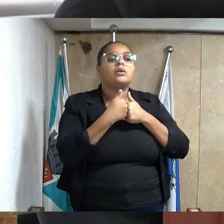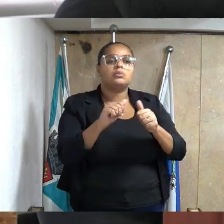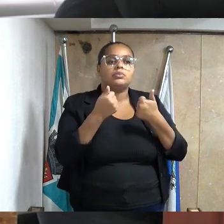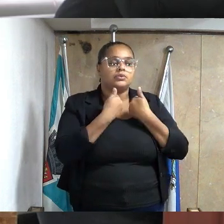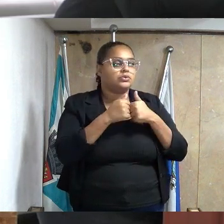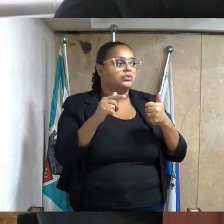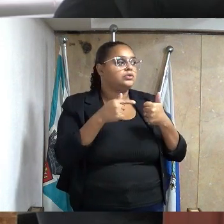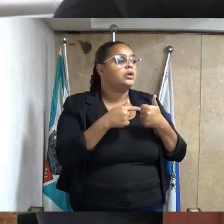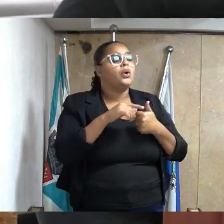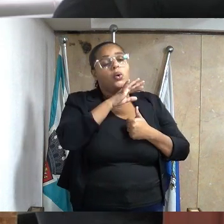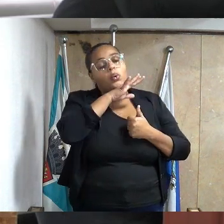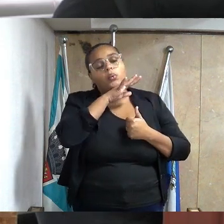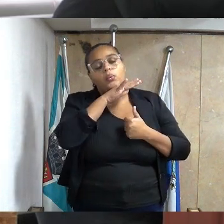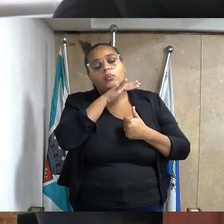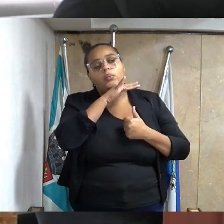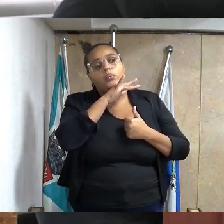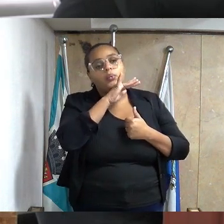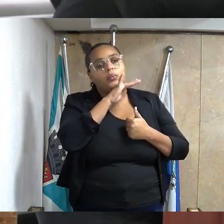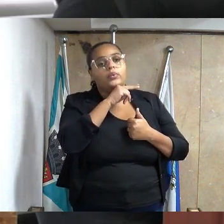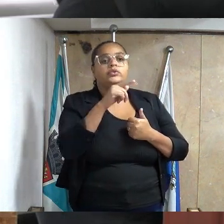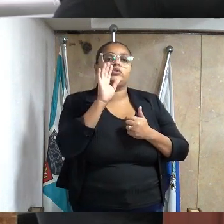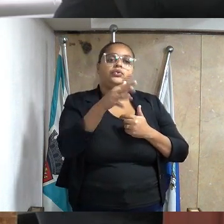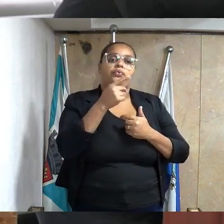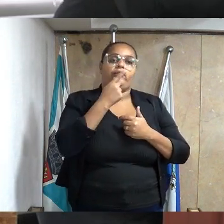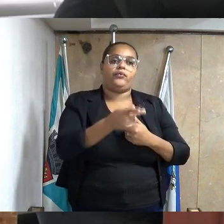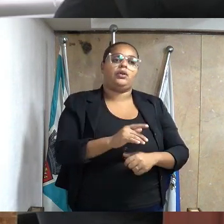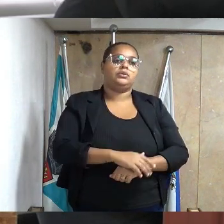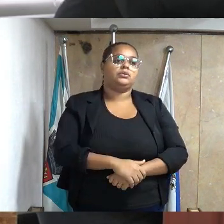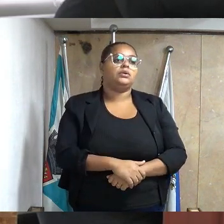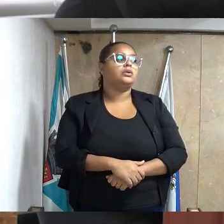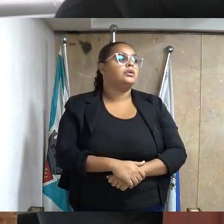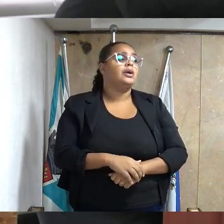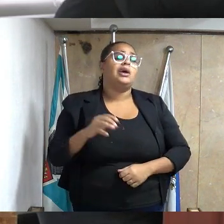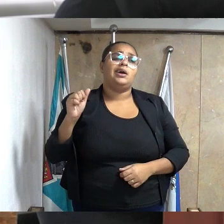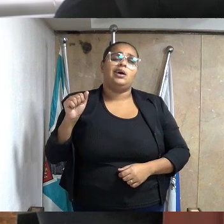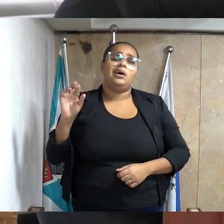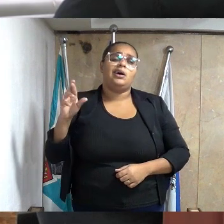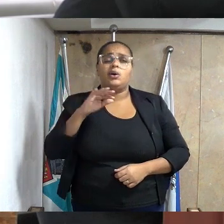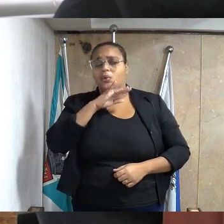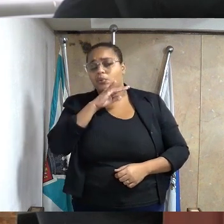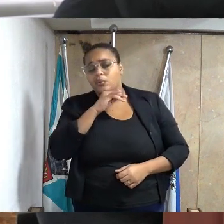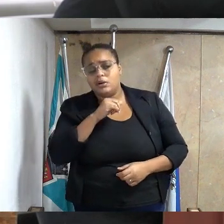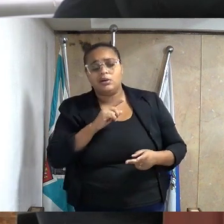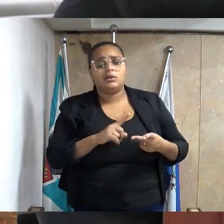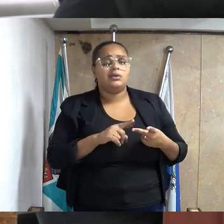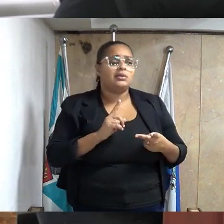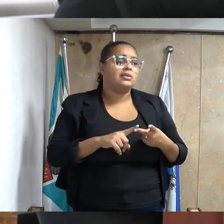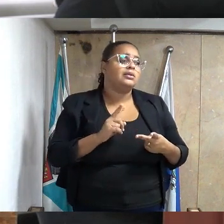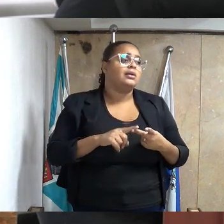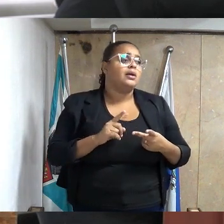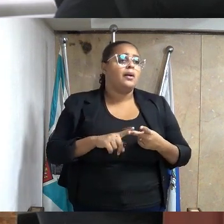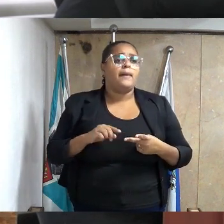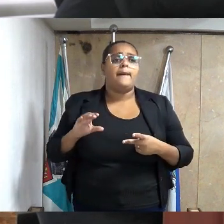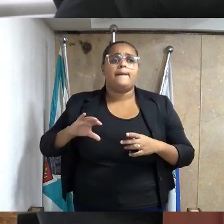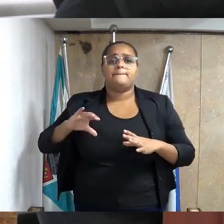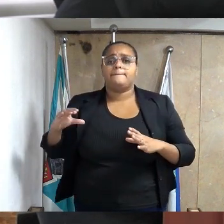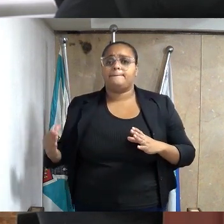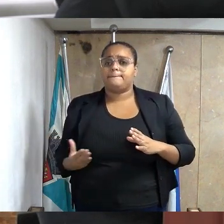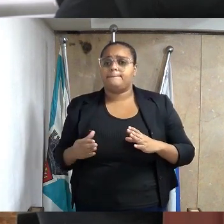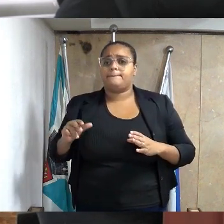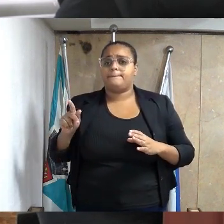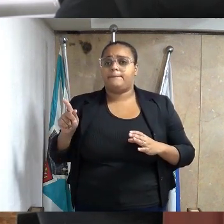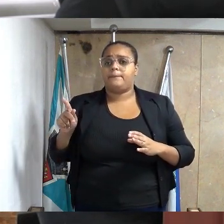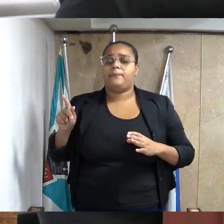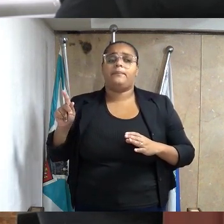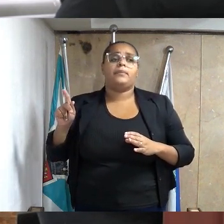os ônibus sucateados, como já foi falado aqui, ar-condicionado não funciona, pneu careca. Agora, nós